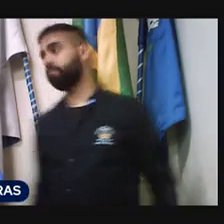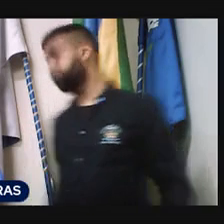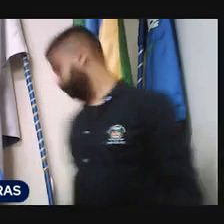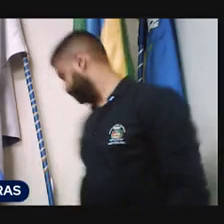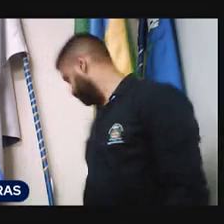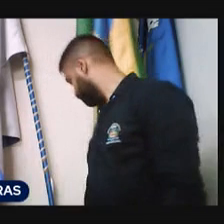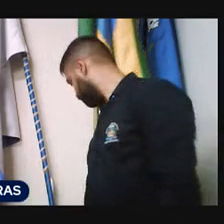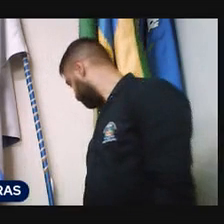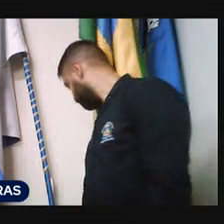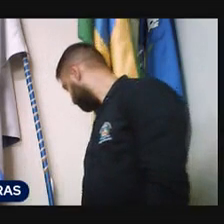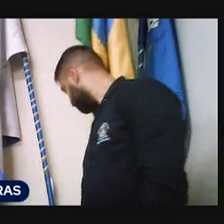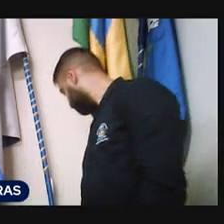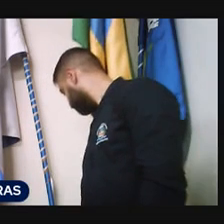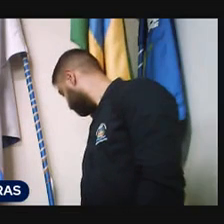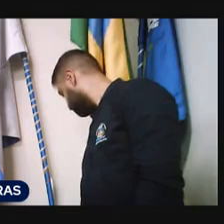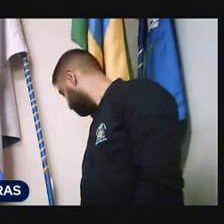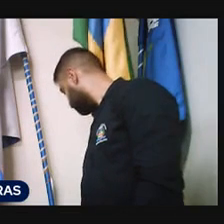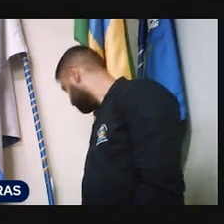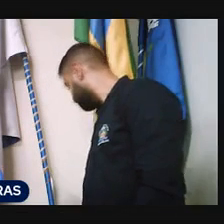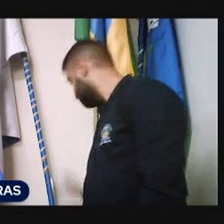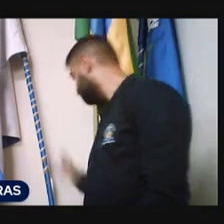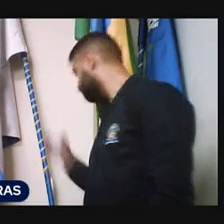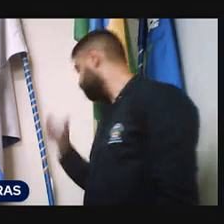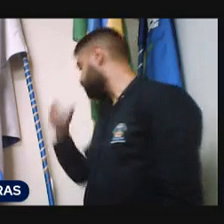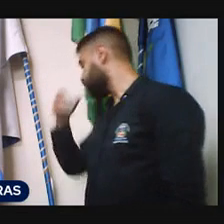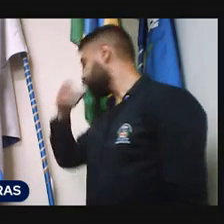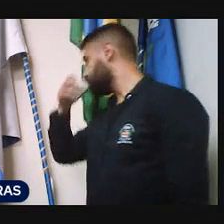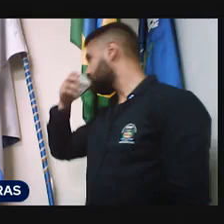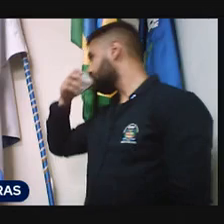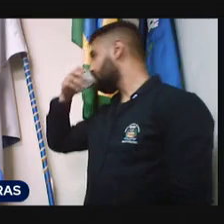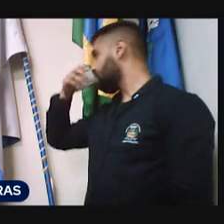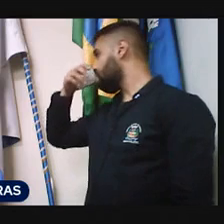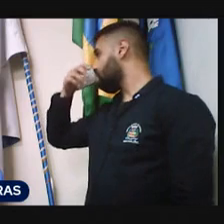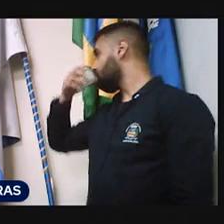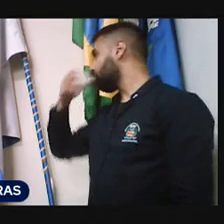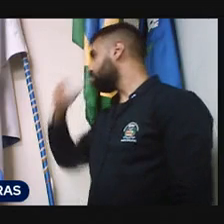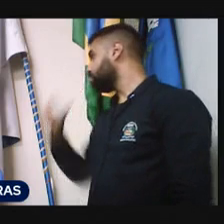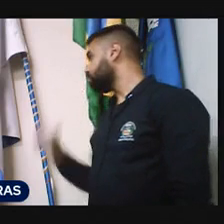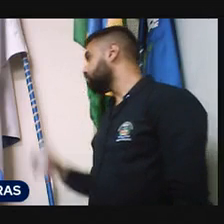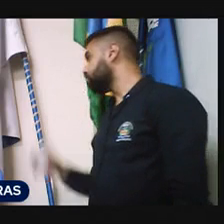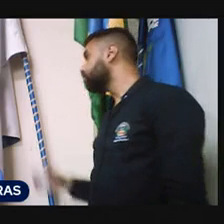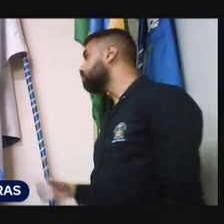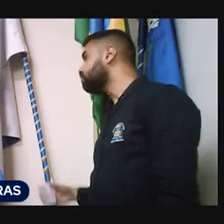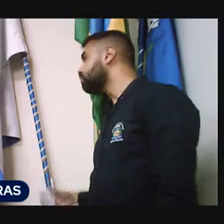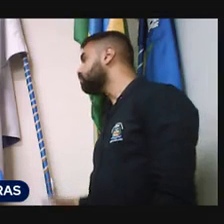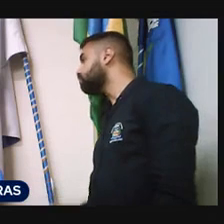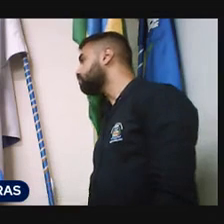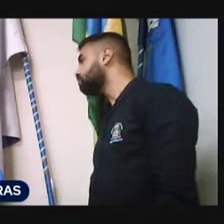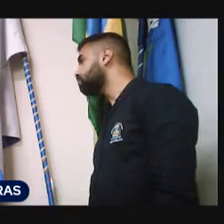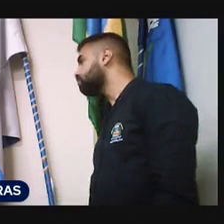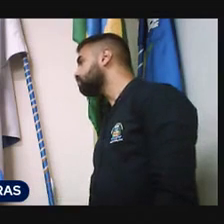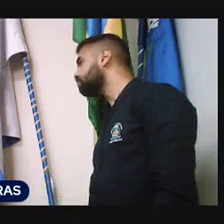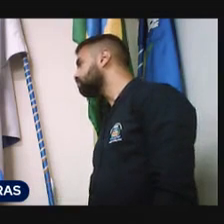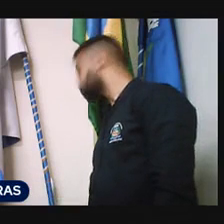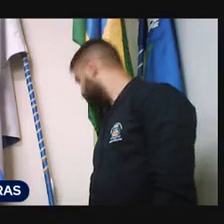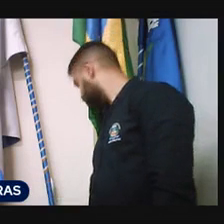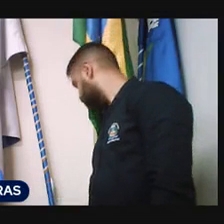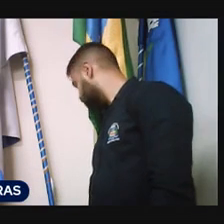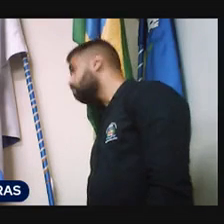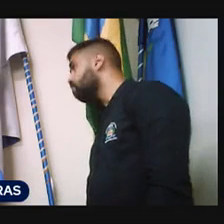download continuidade da reunião peça a vereadora Fabiana Vasconcelos que faça a leitura do projeto de lei ordinária